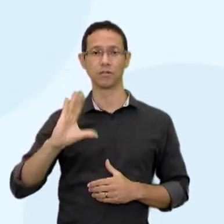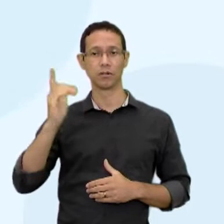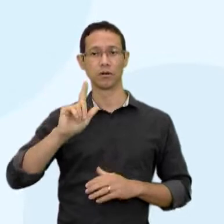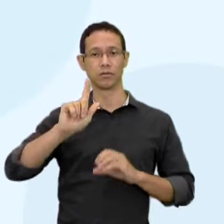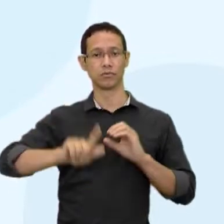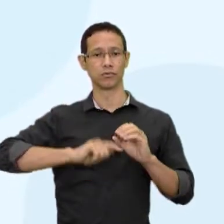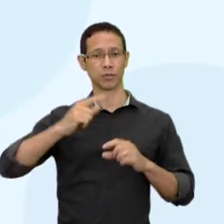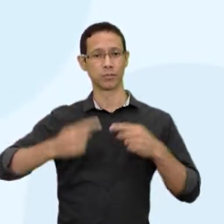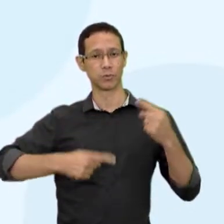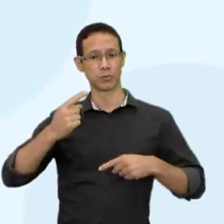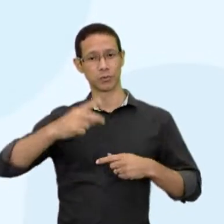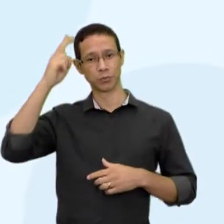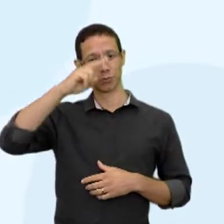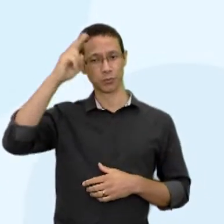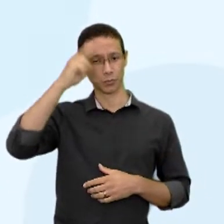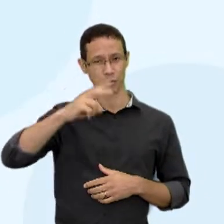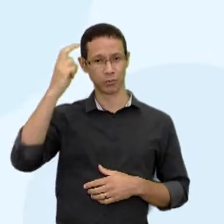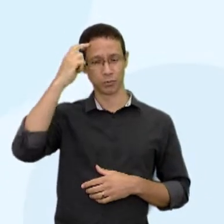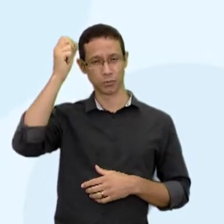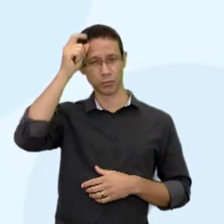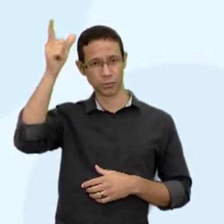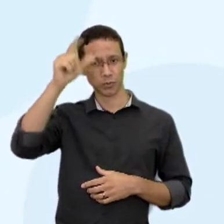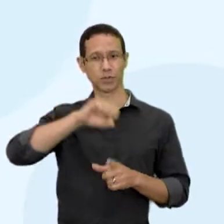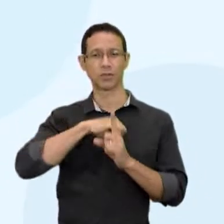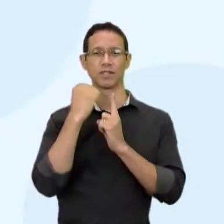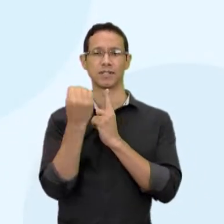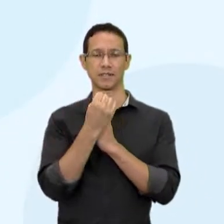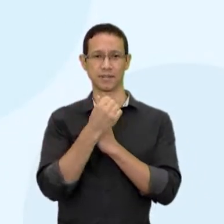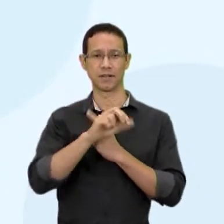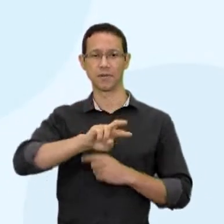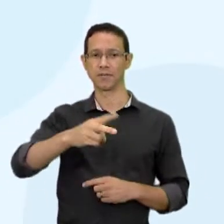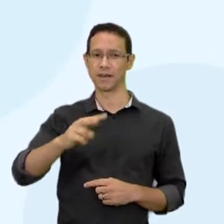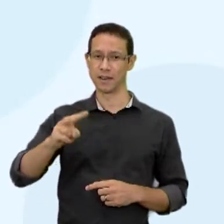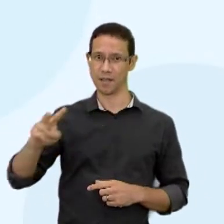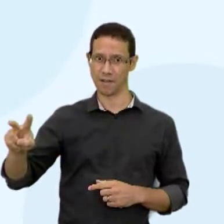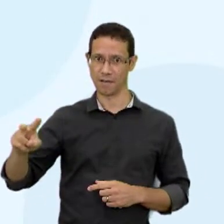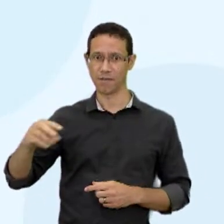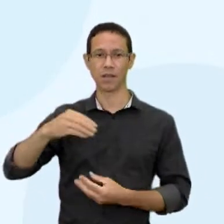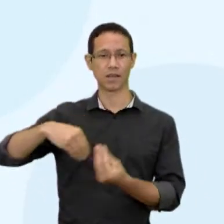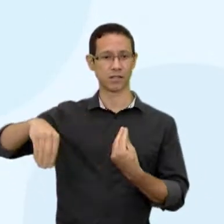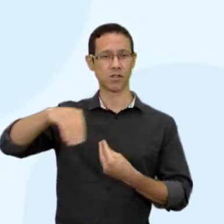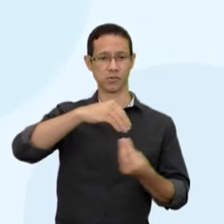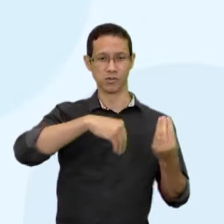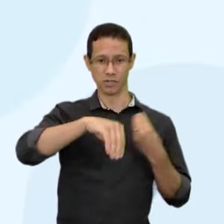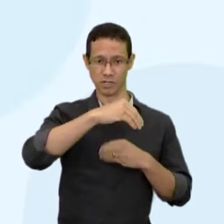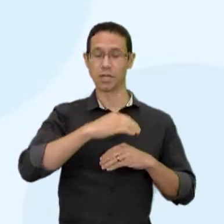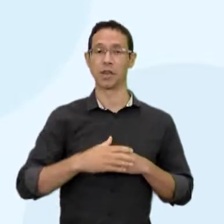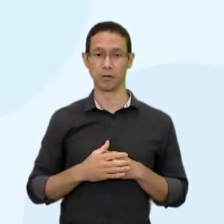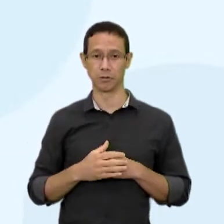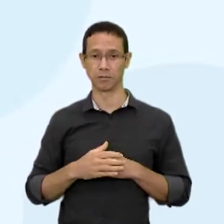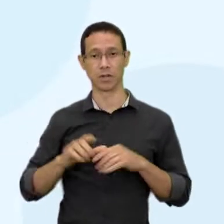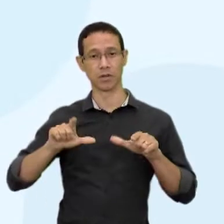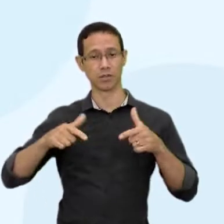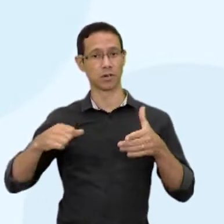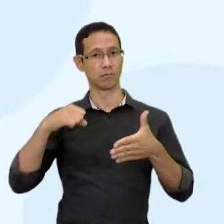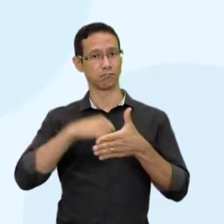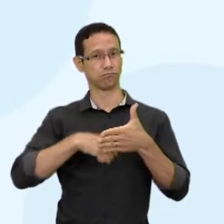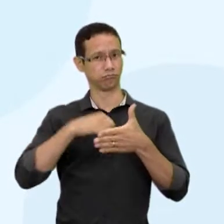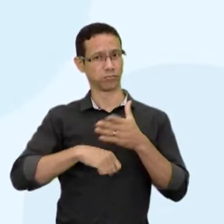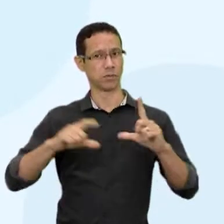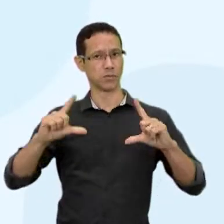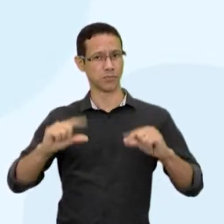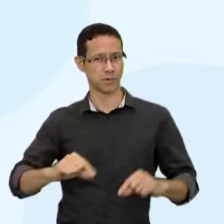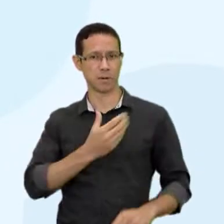geopolítico, histórico, cultural, social, variável, heterogêneo e agir no enfrentamento de